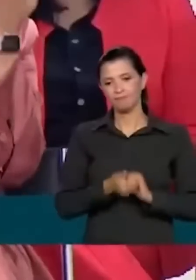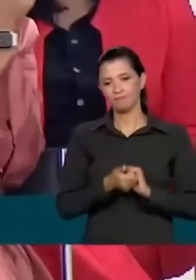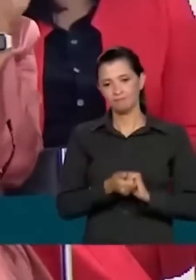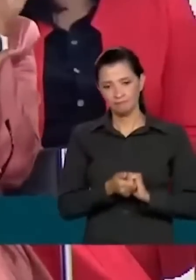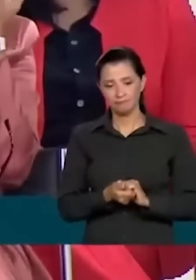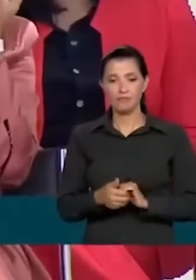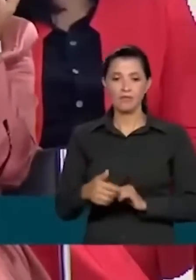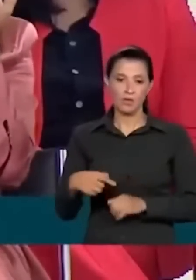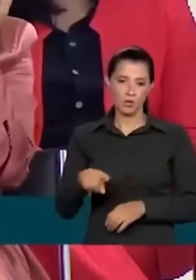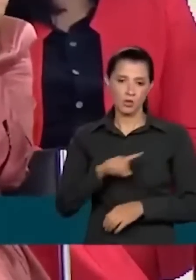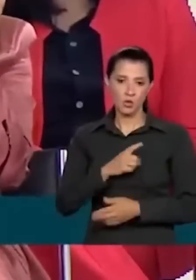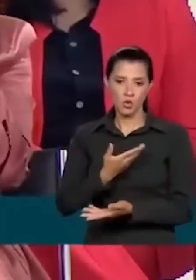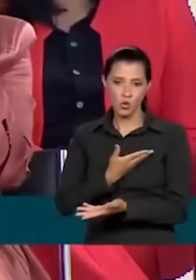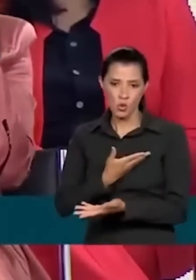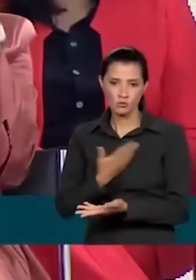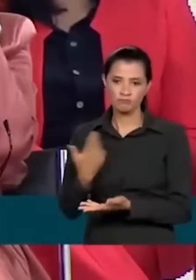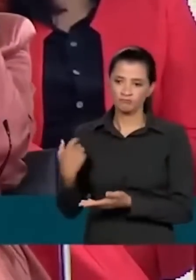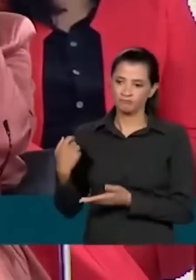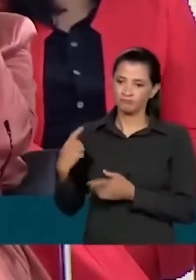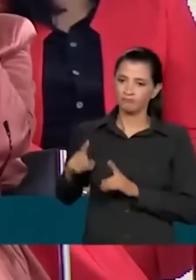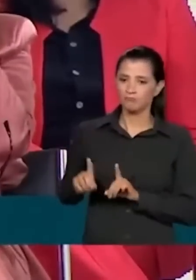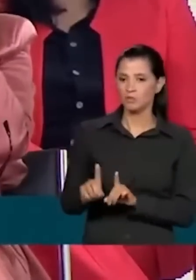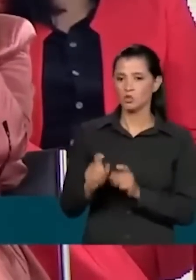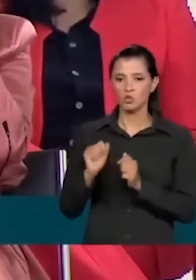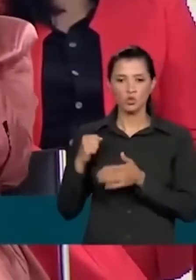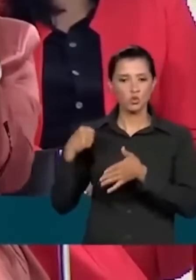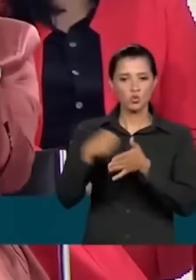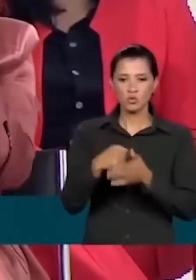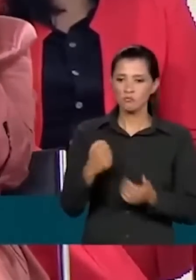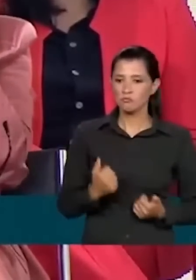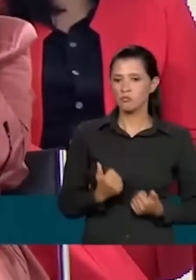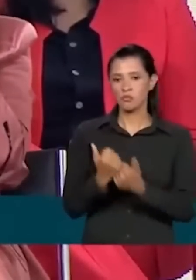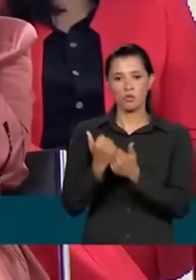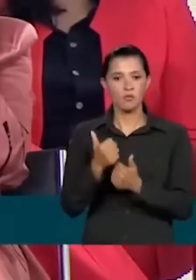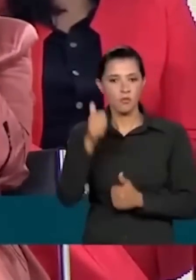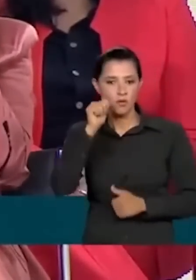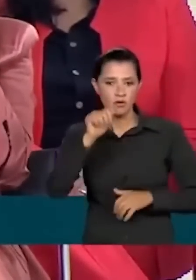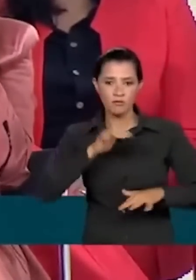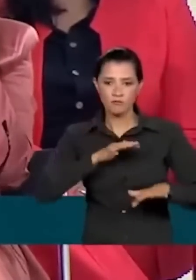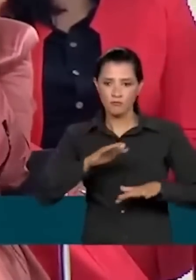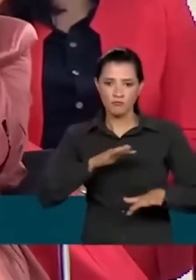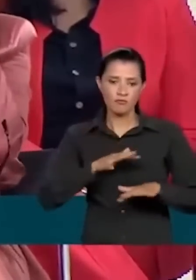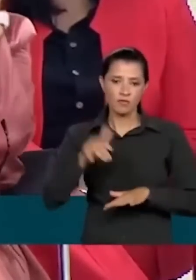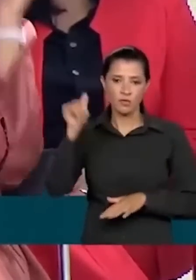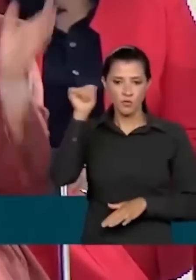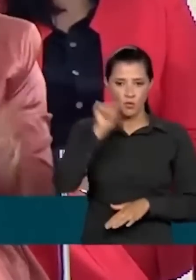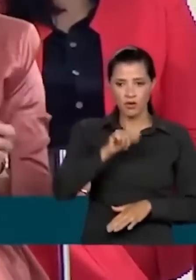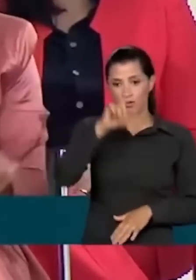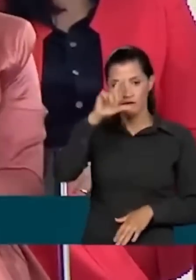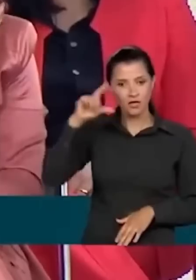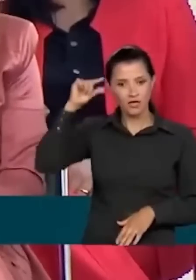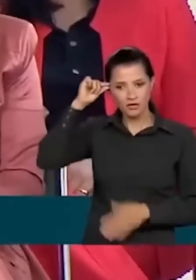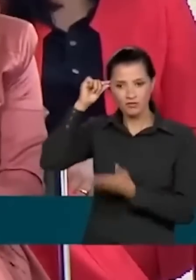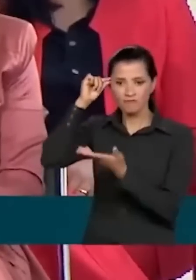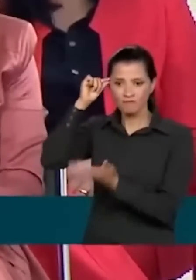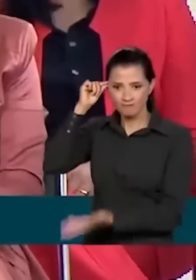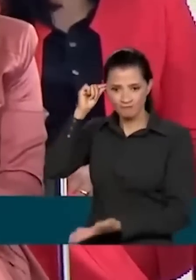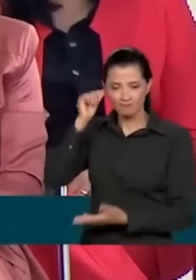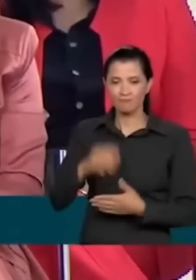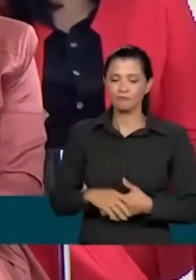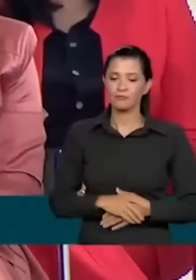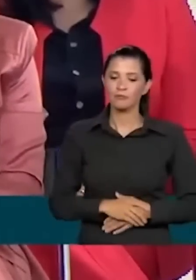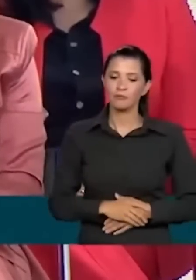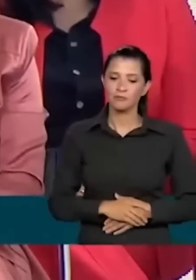que o Lula anunciou como se fosse uma obra dele que isso sai da caneta dele é mais uma mentira é